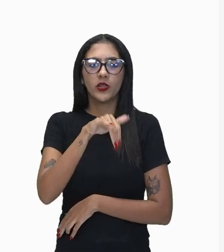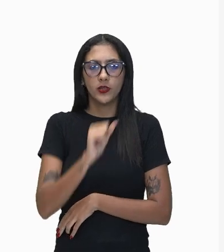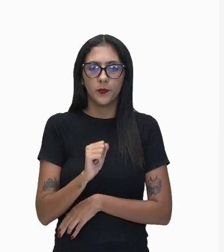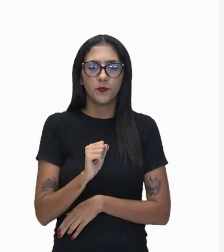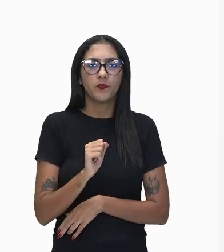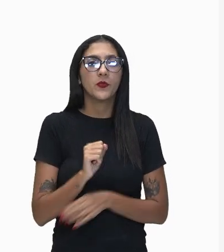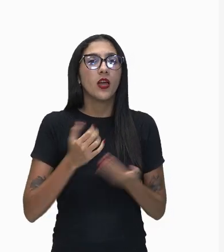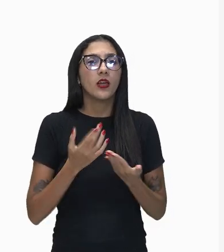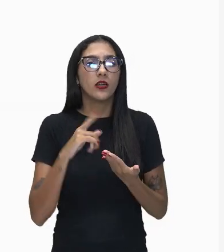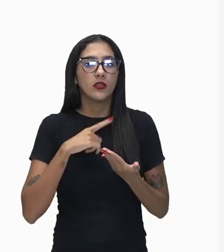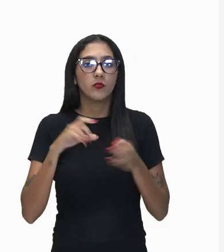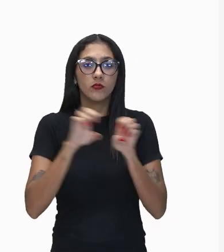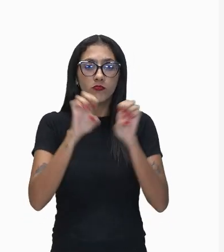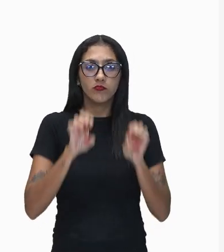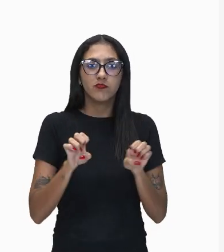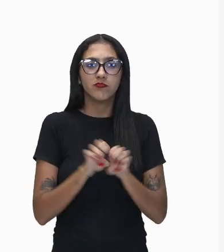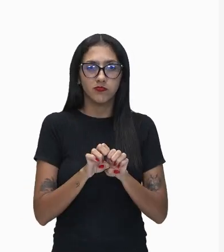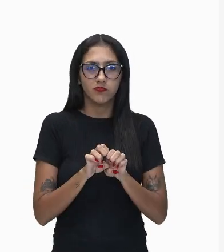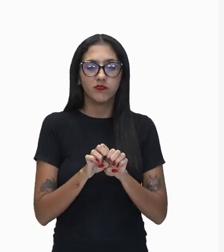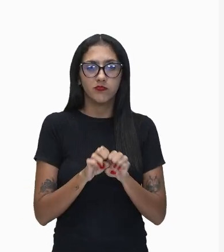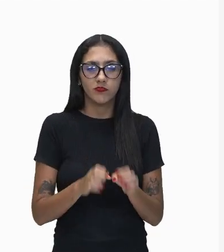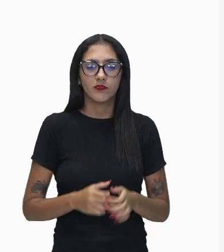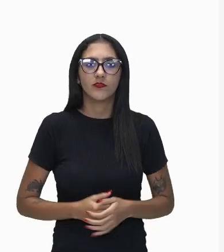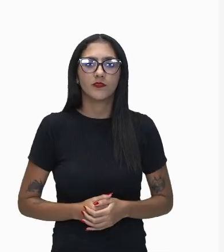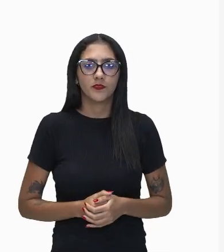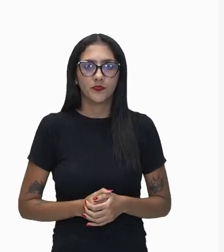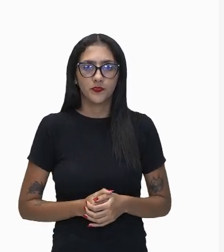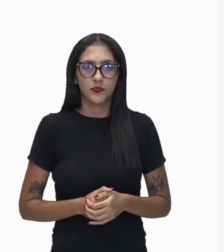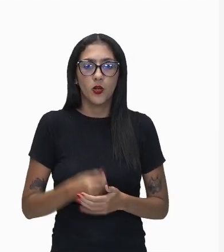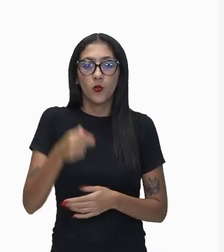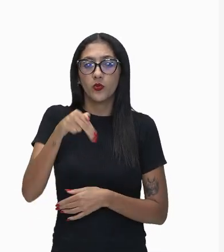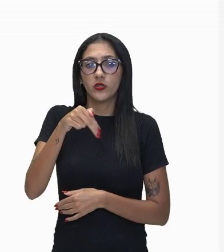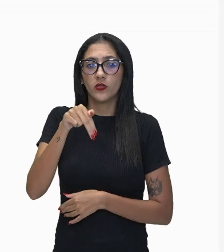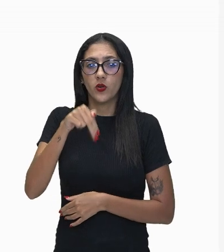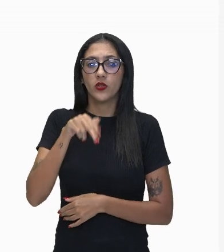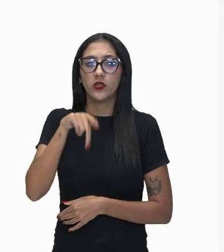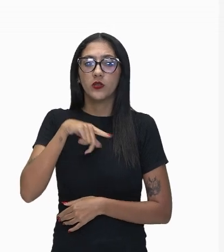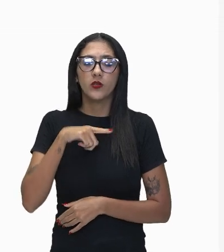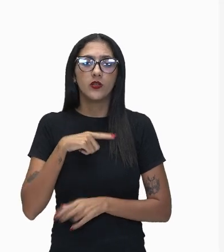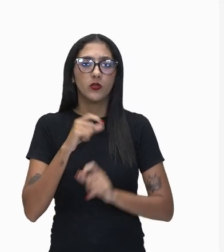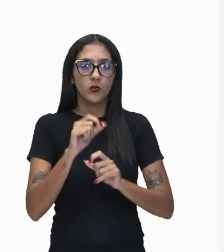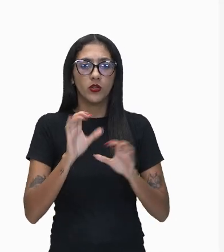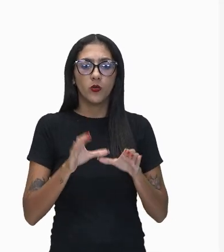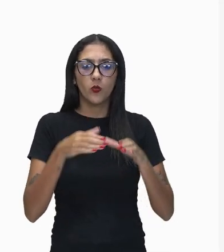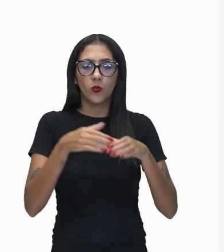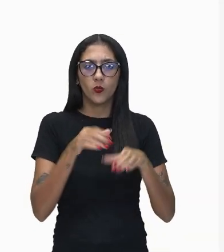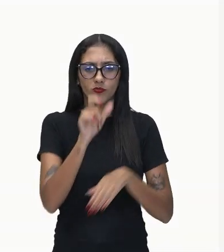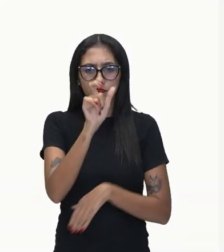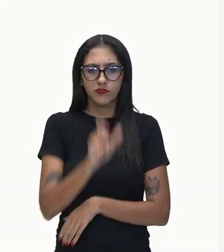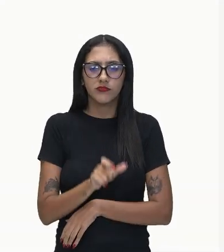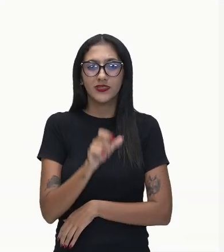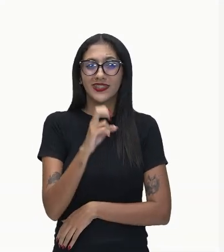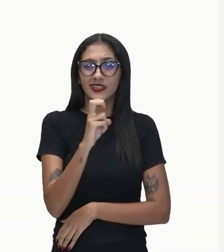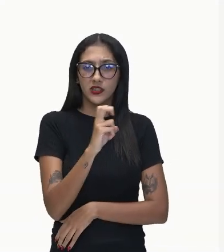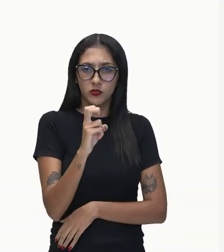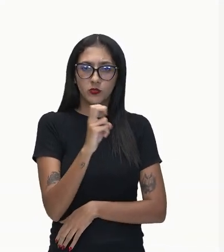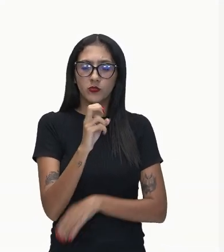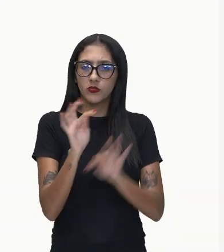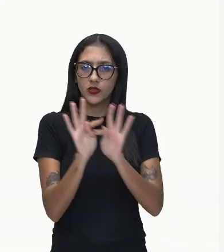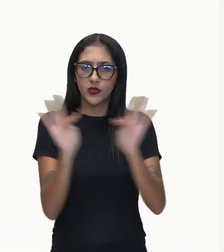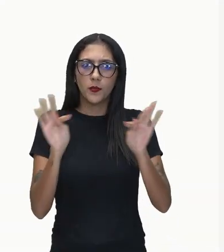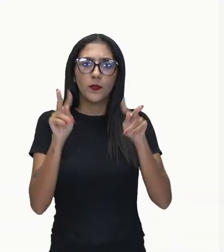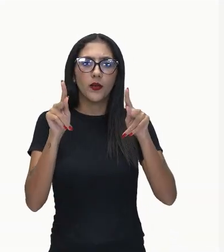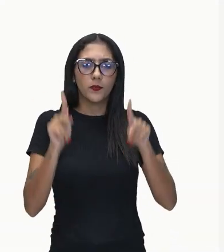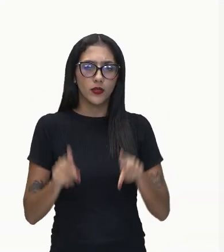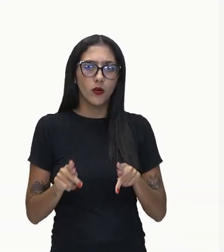das aminas é essa aí, em que o nitrogênio, ele pertence à família 5, portanto, para atingir a